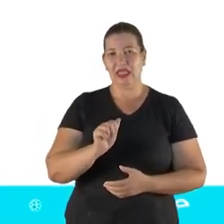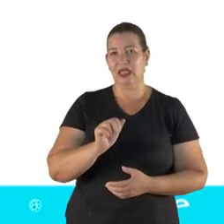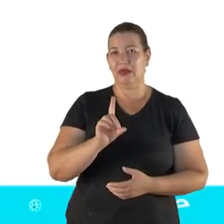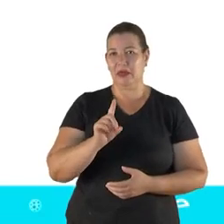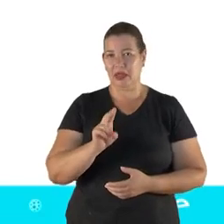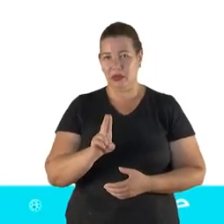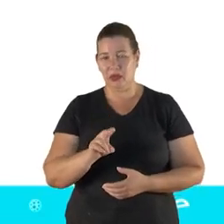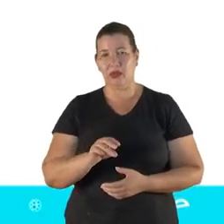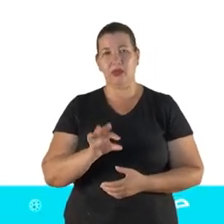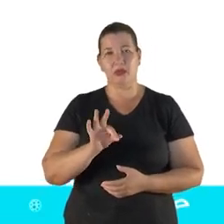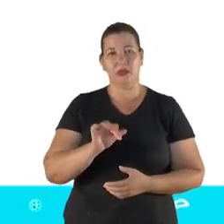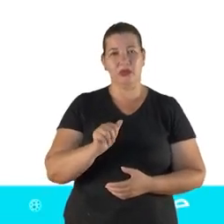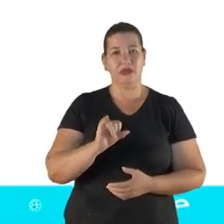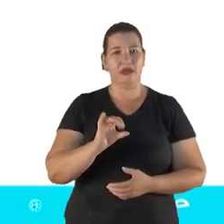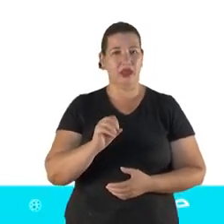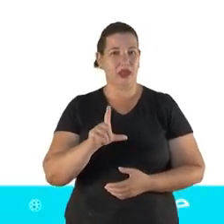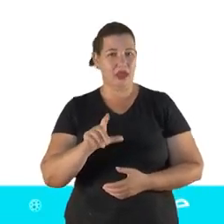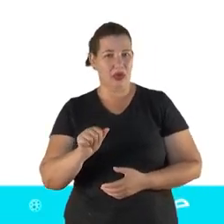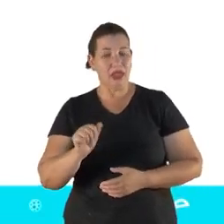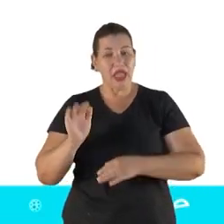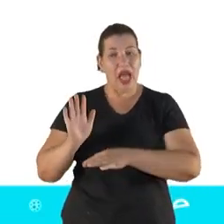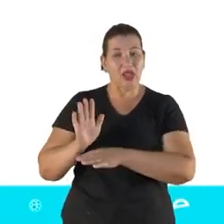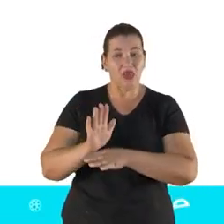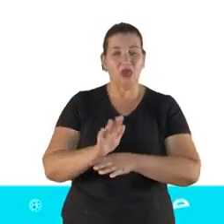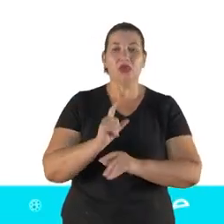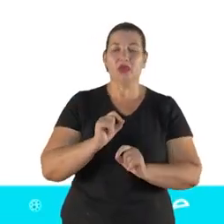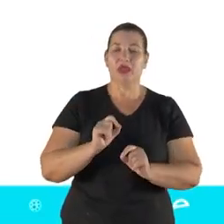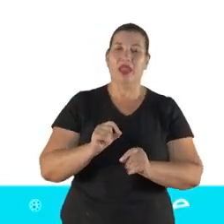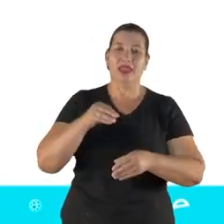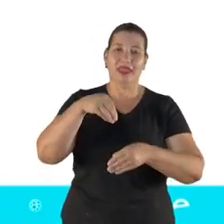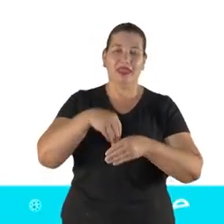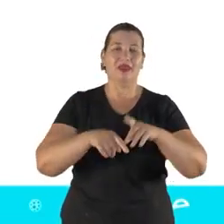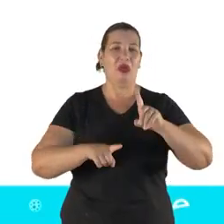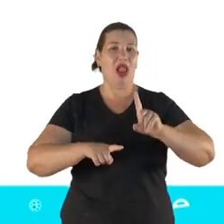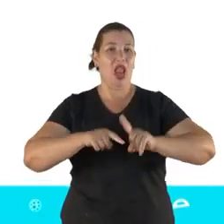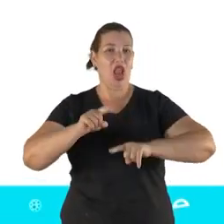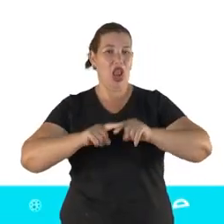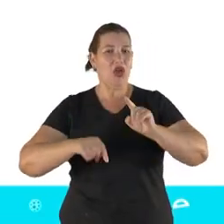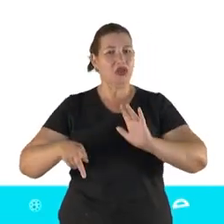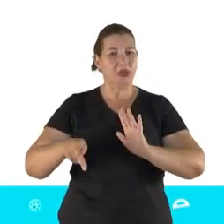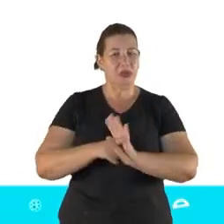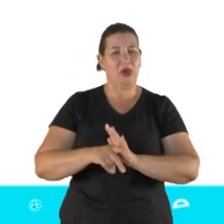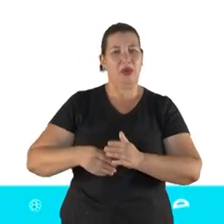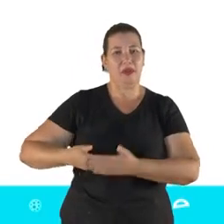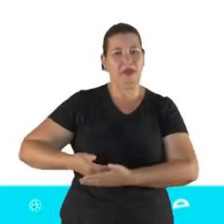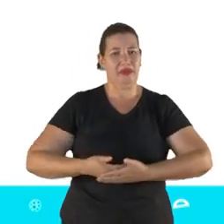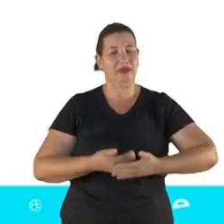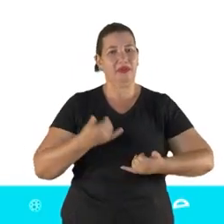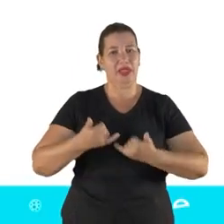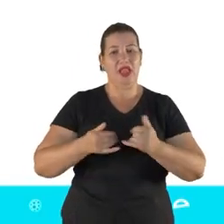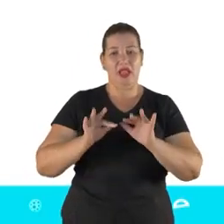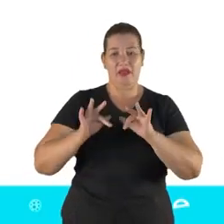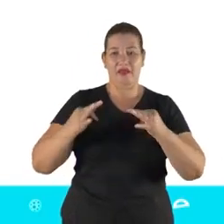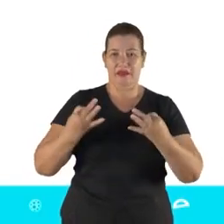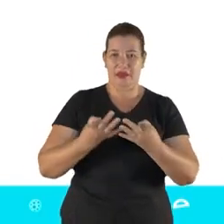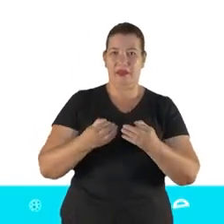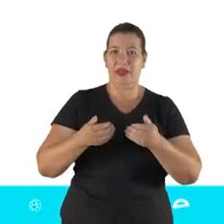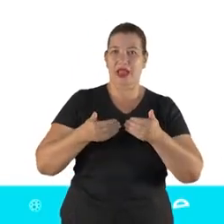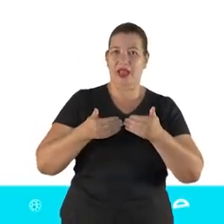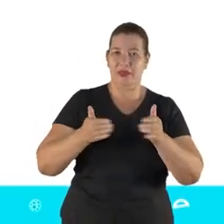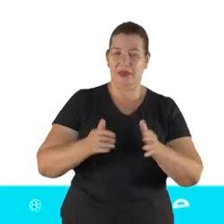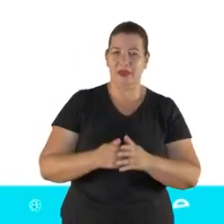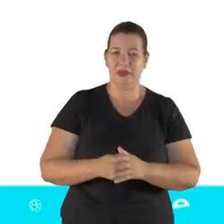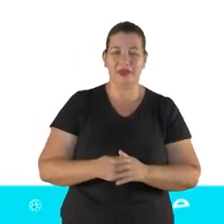Badu e Faiola ajudam na loja de bonecas que a família montou.